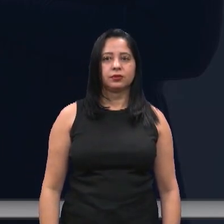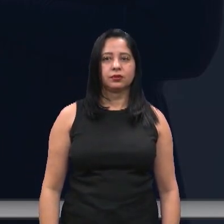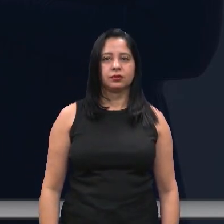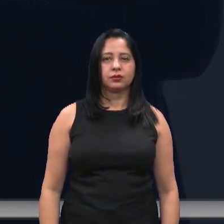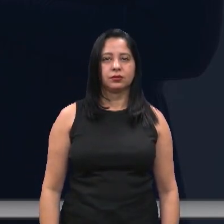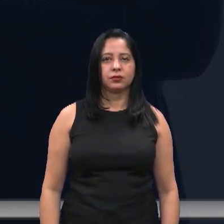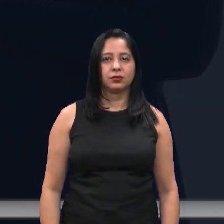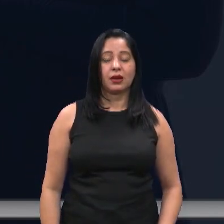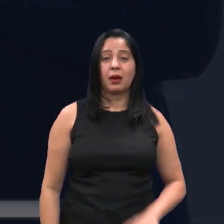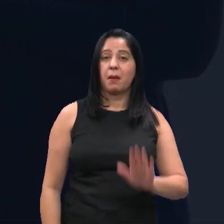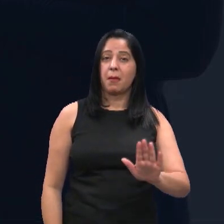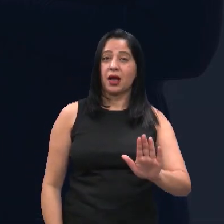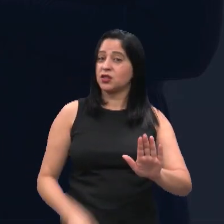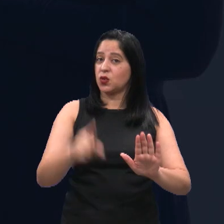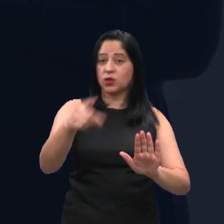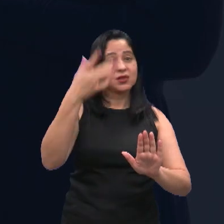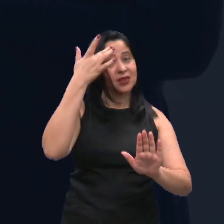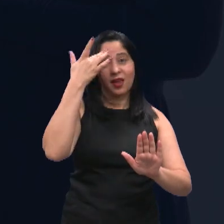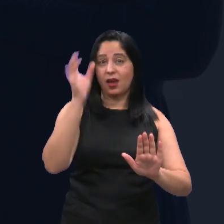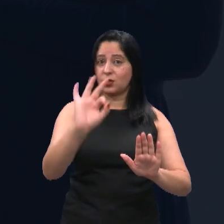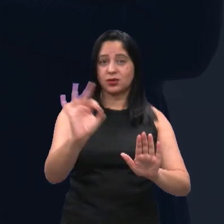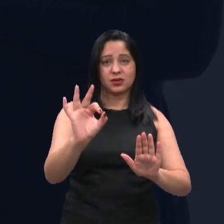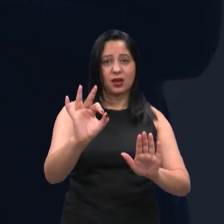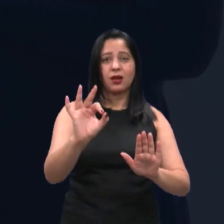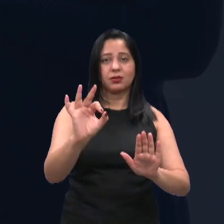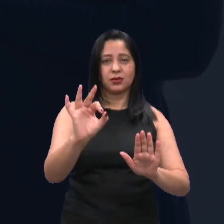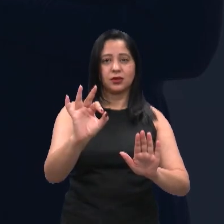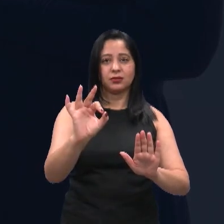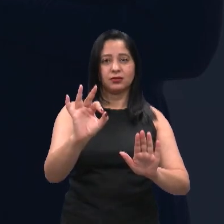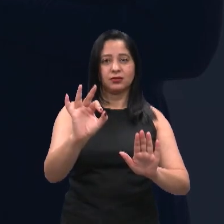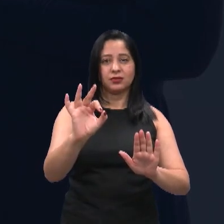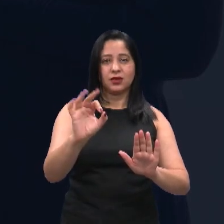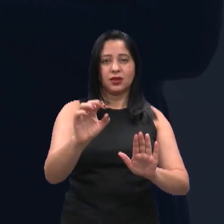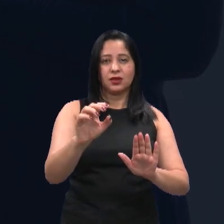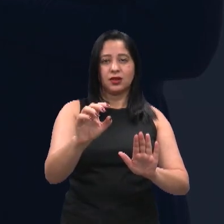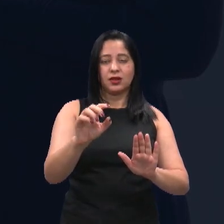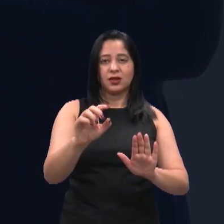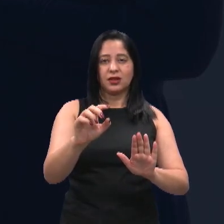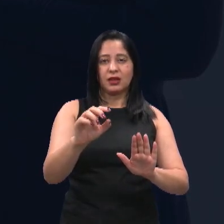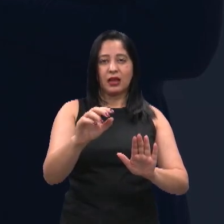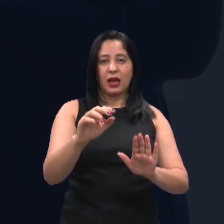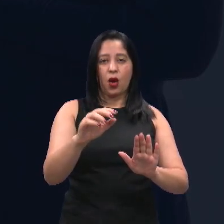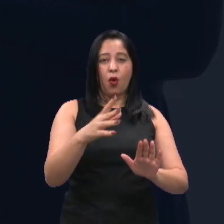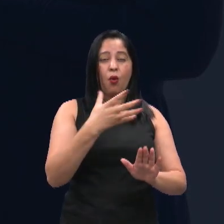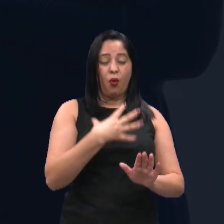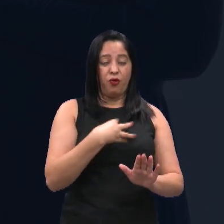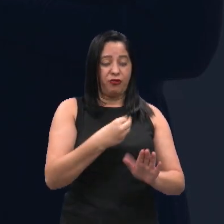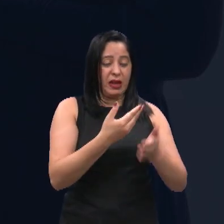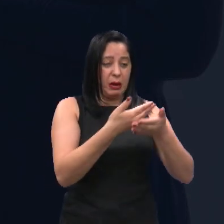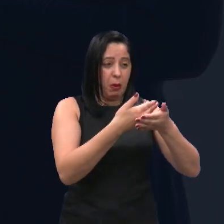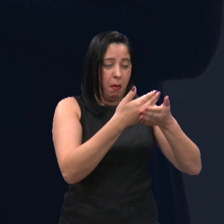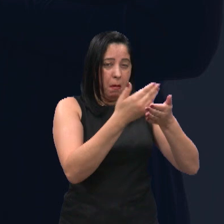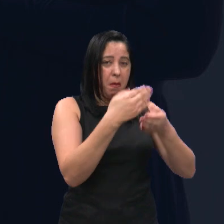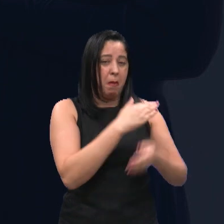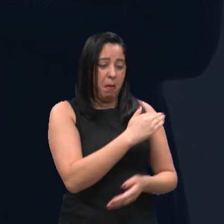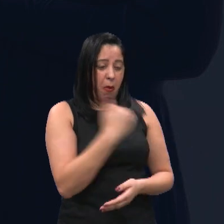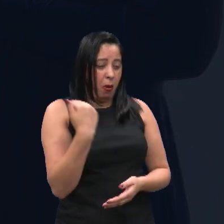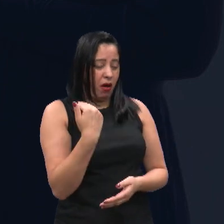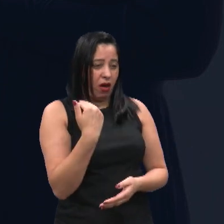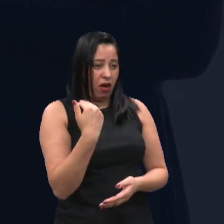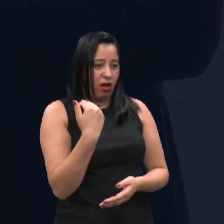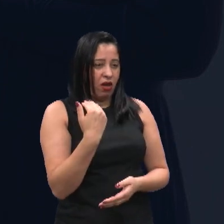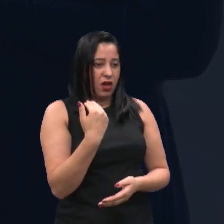Mas talvez o que você não saiba é o que é perder um filho e não poder sepultá-lo, não poder segurá-lo pela